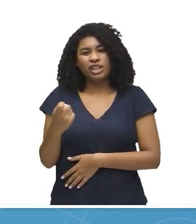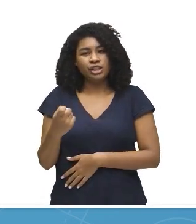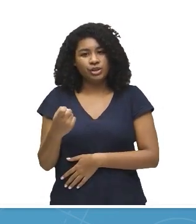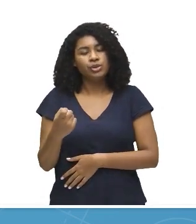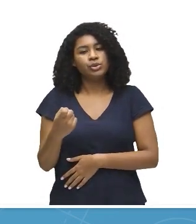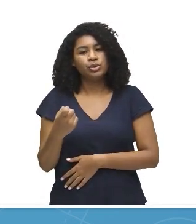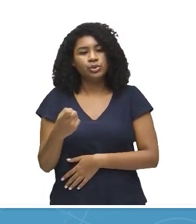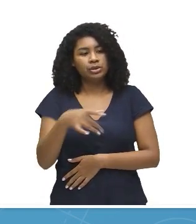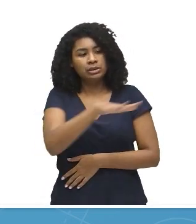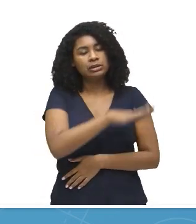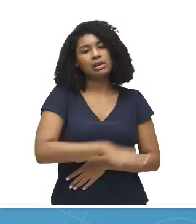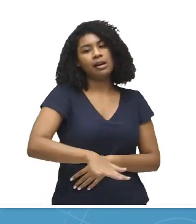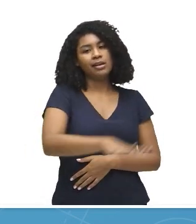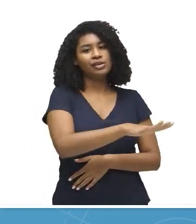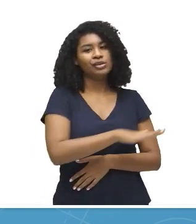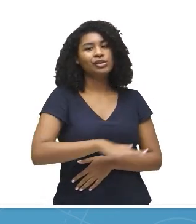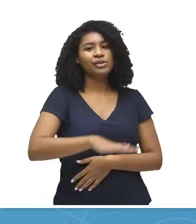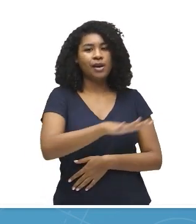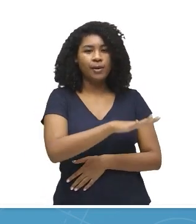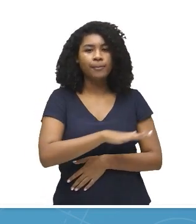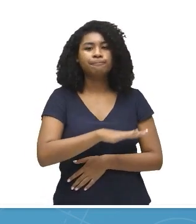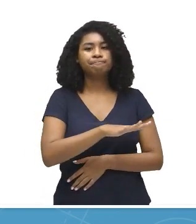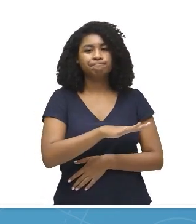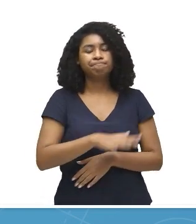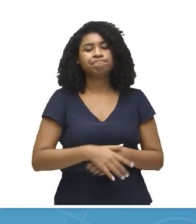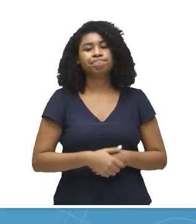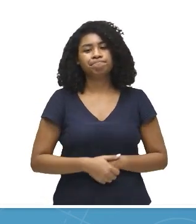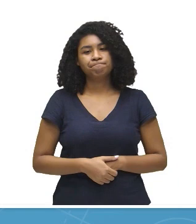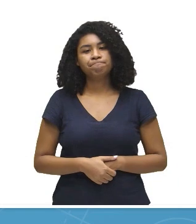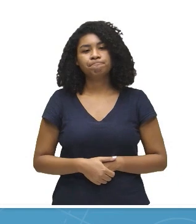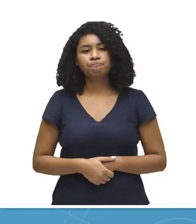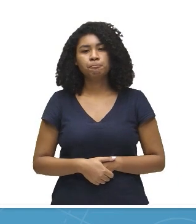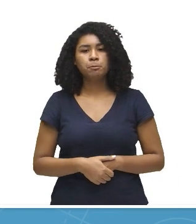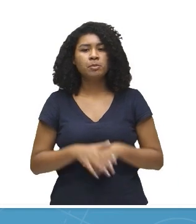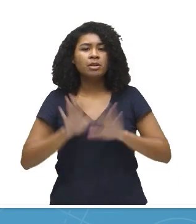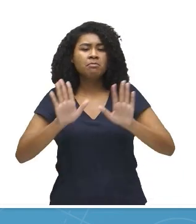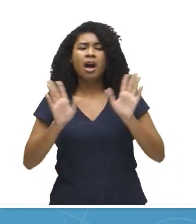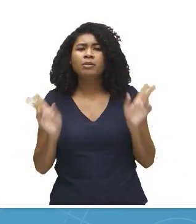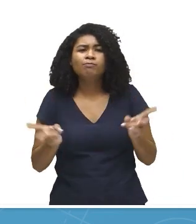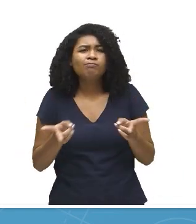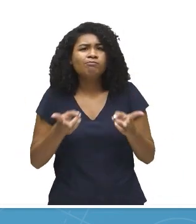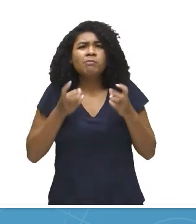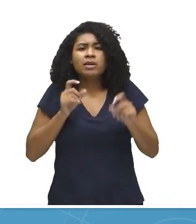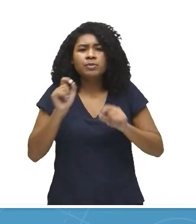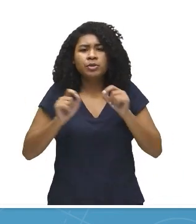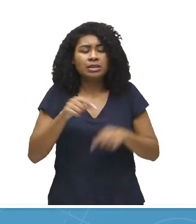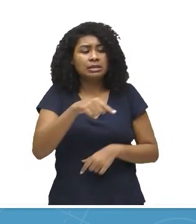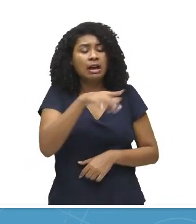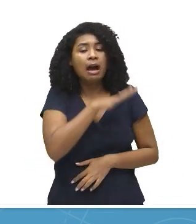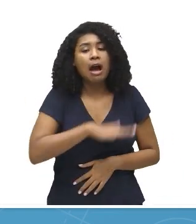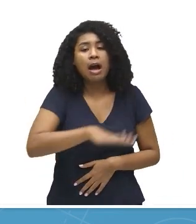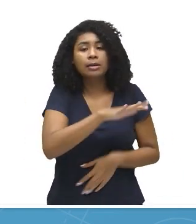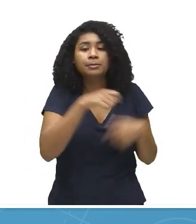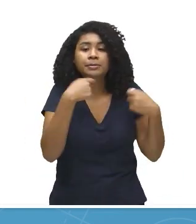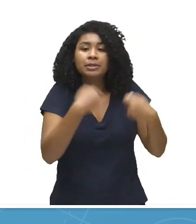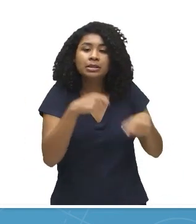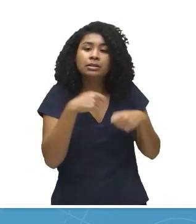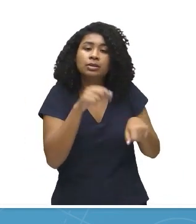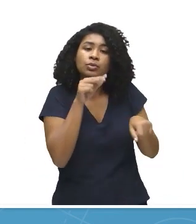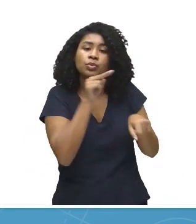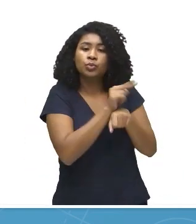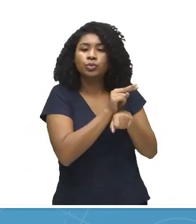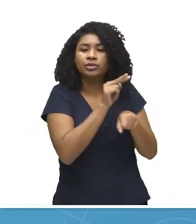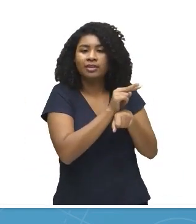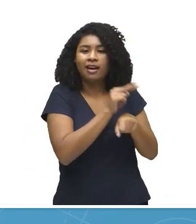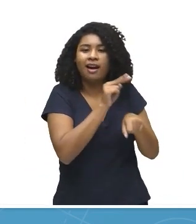nessa região onde está desmatado, mas não se dá conta que aquela ali é uma área de preservação, né?